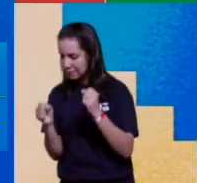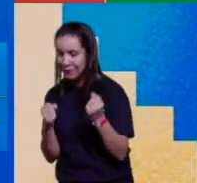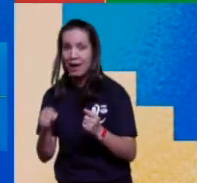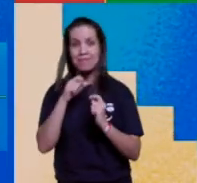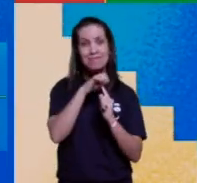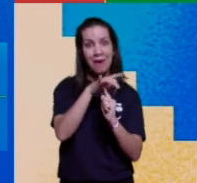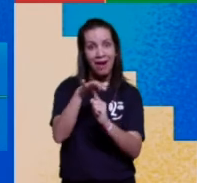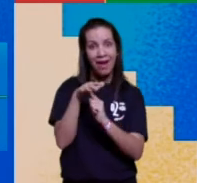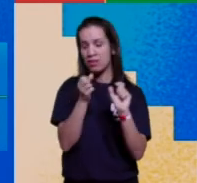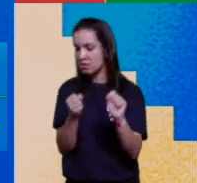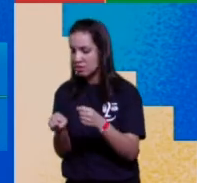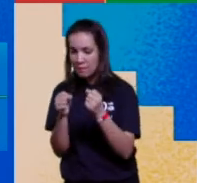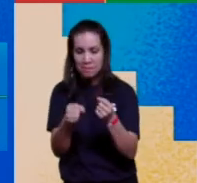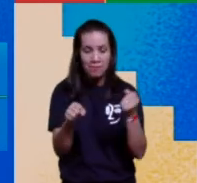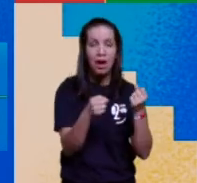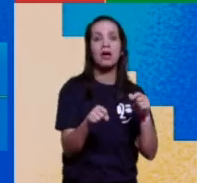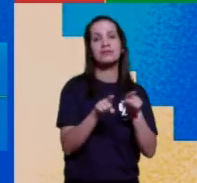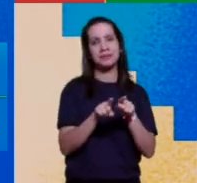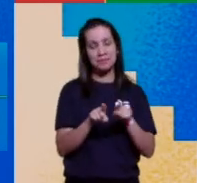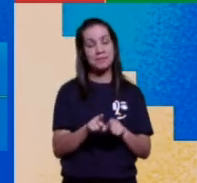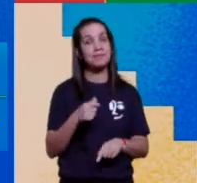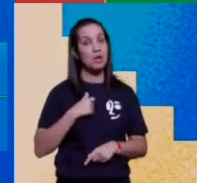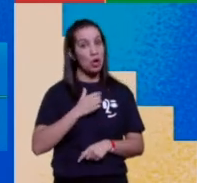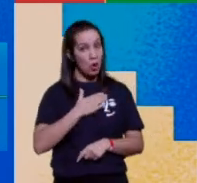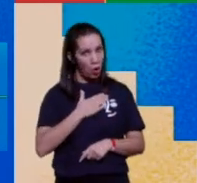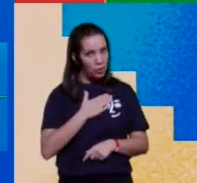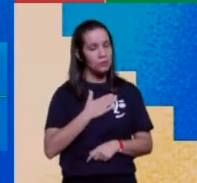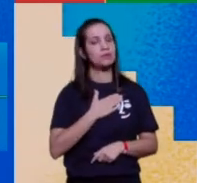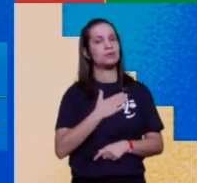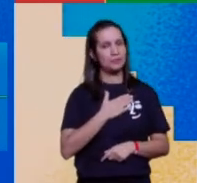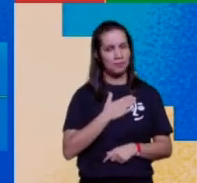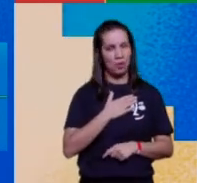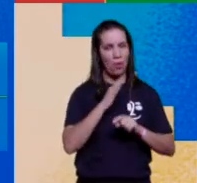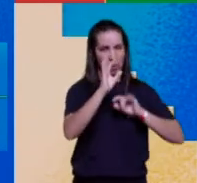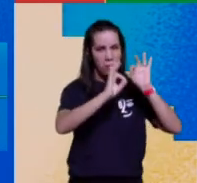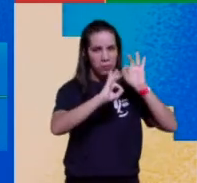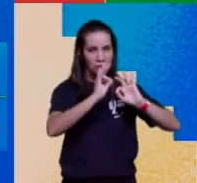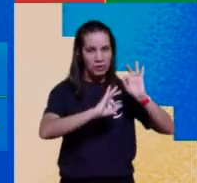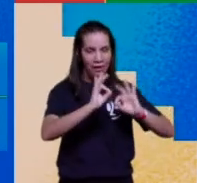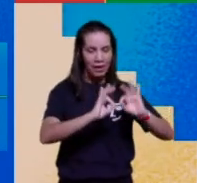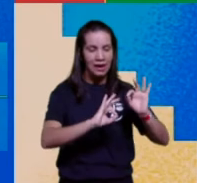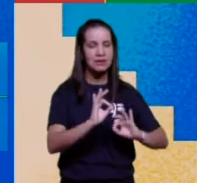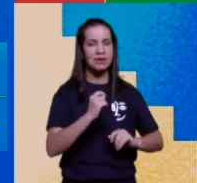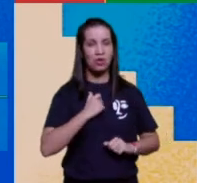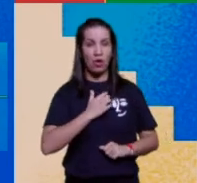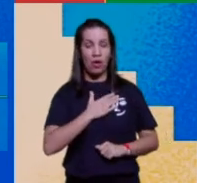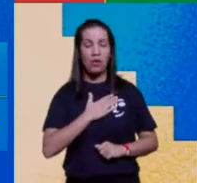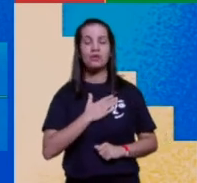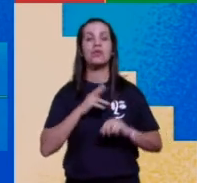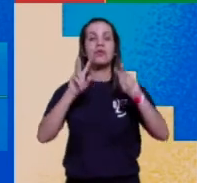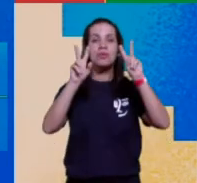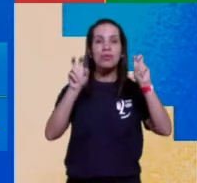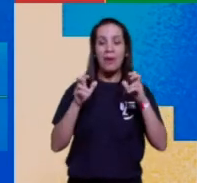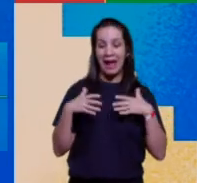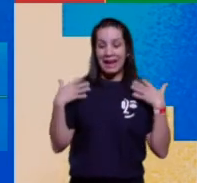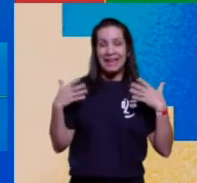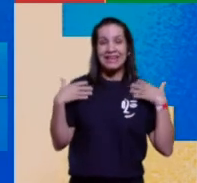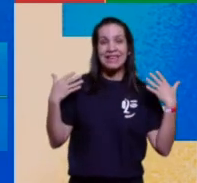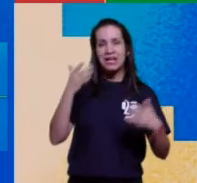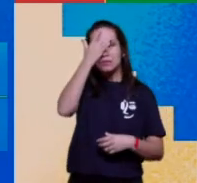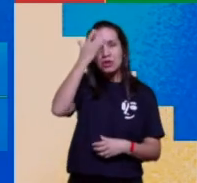praças. Eu tenho particularmente gostado de um, que é o Alegria aos Mais Idosos,